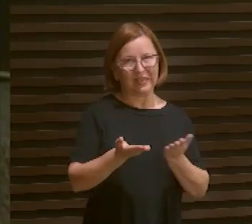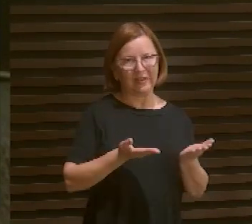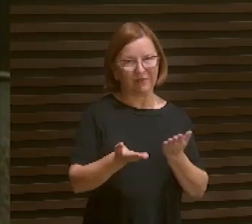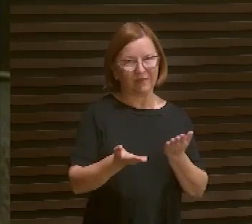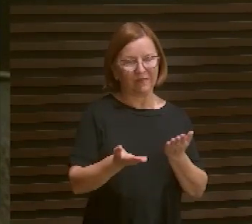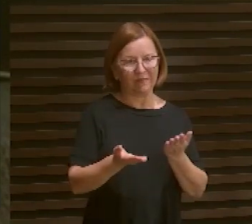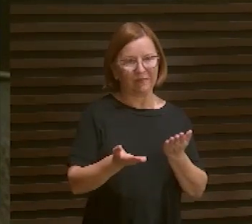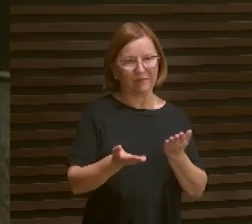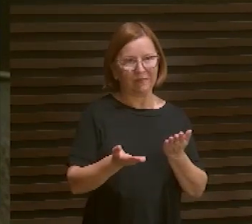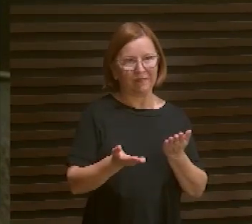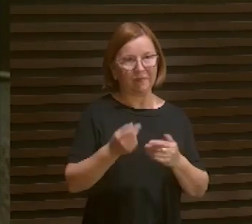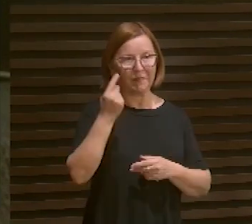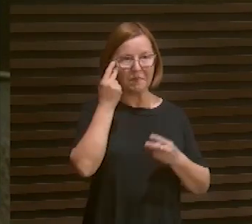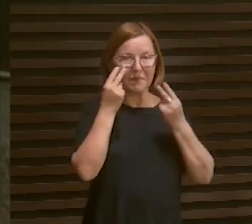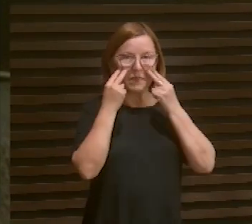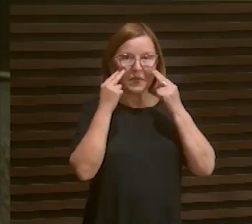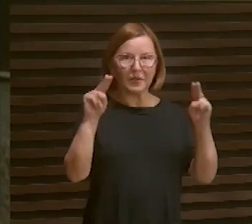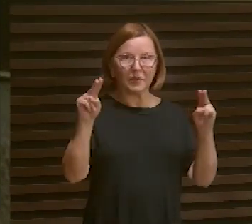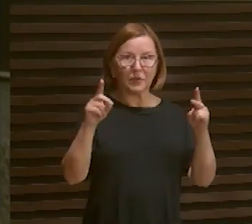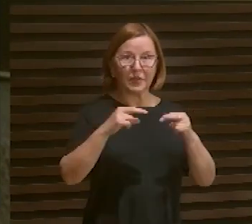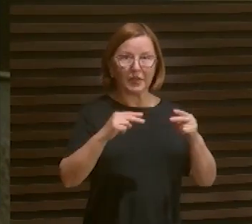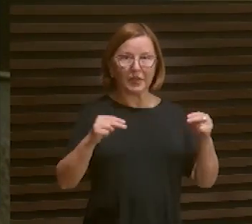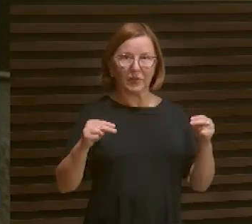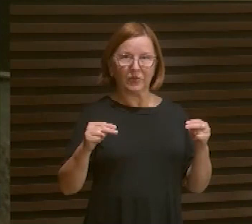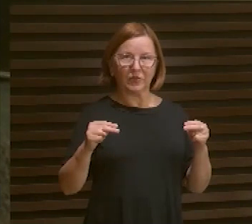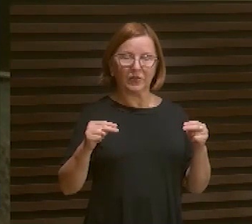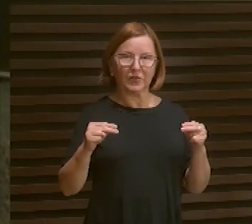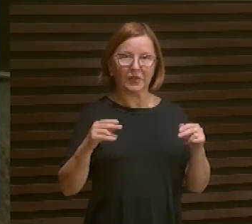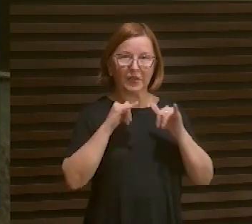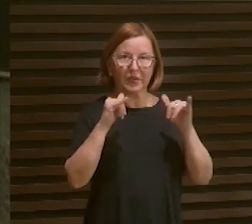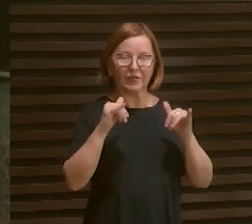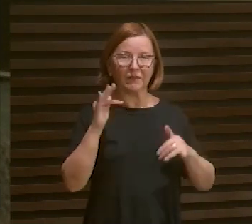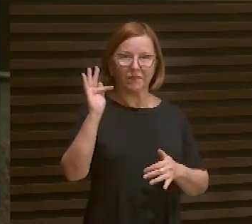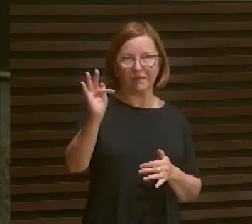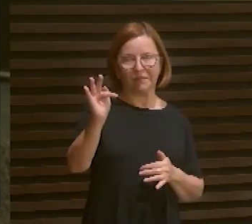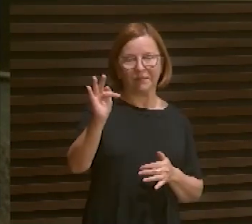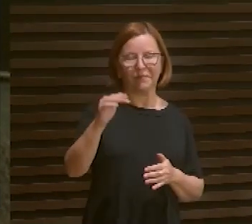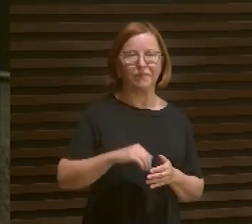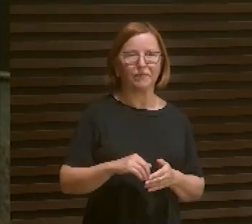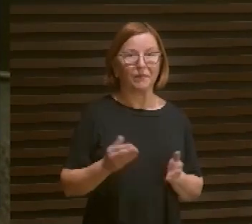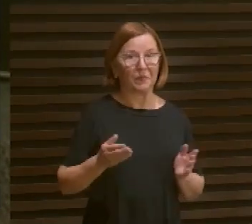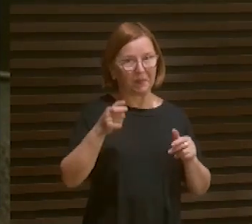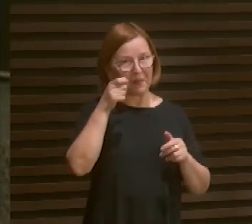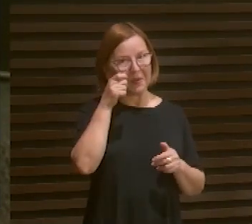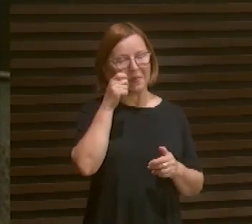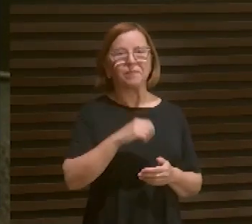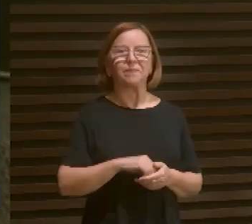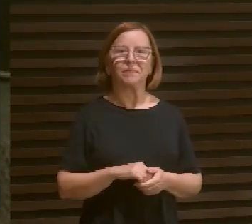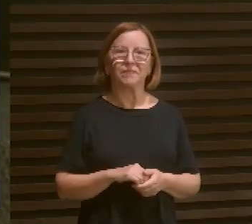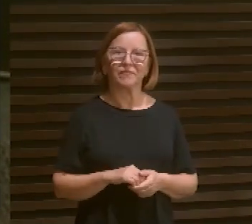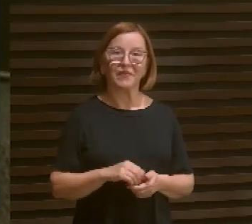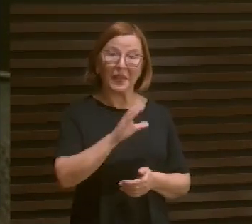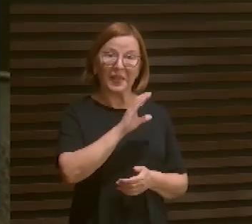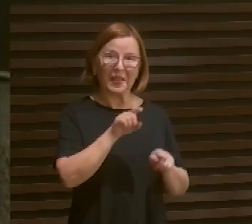Servo. Para testemunho das coisas que haviam de ser anunciadas. Agora presta atenção.